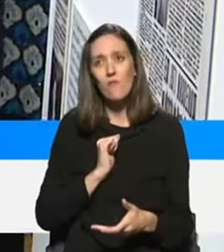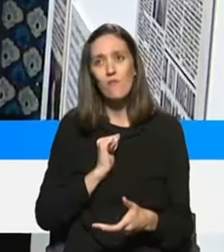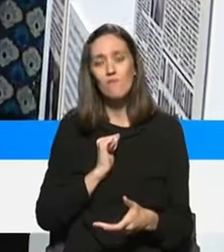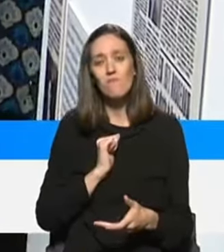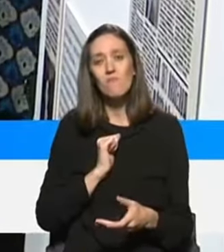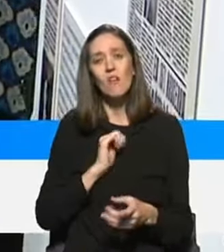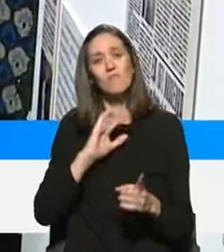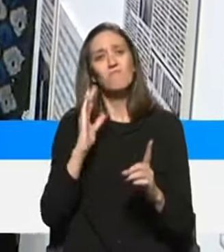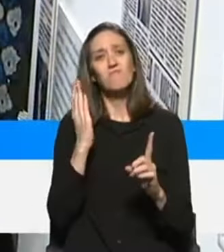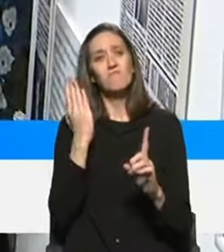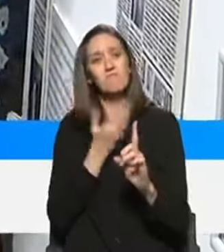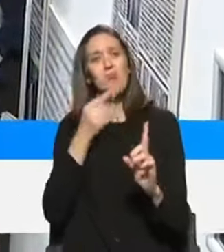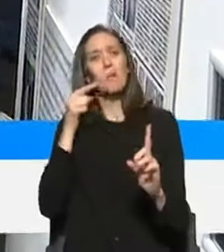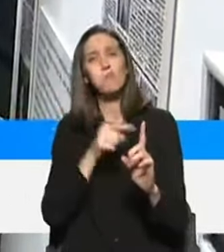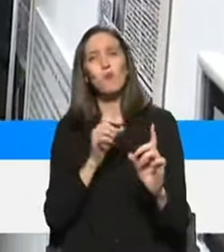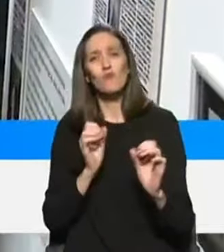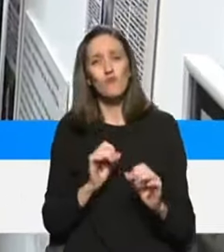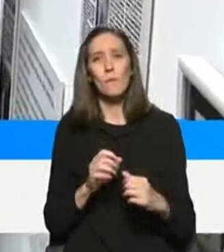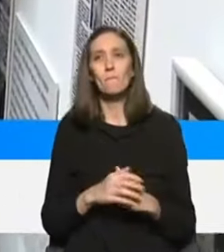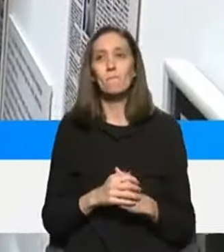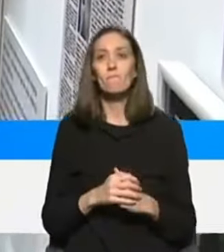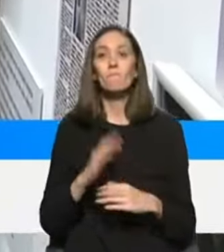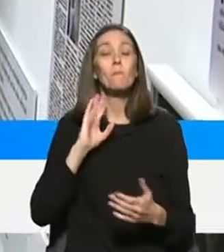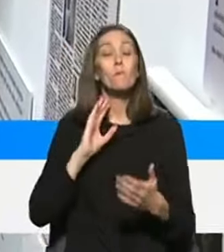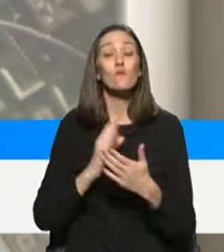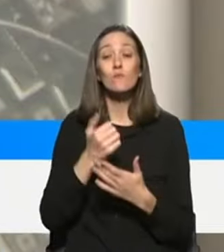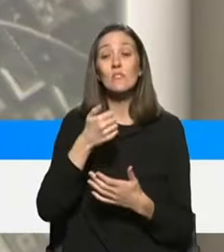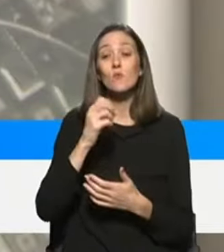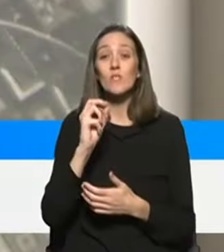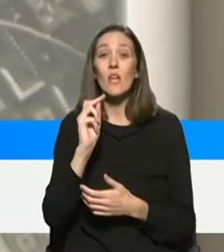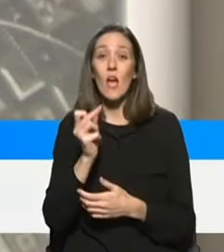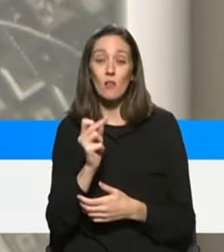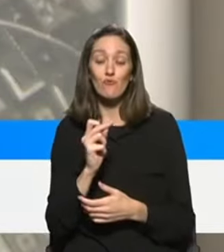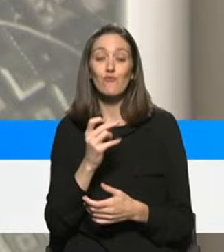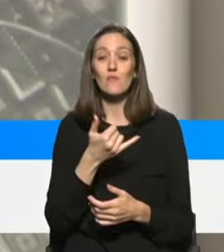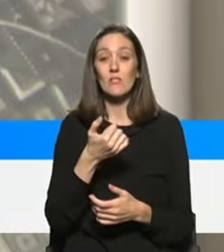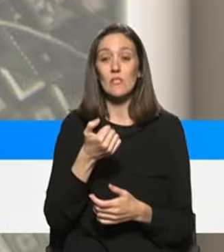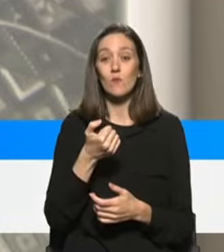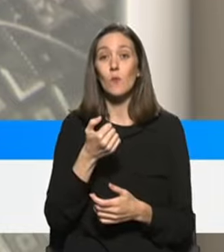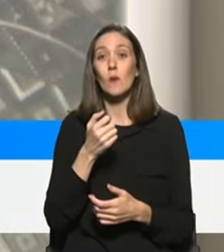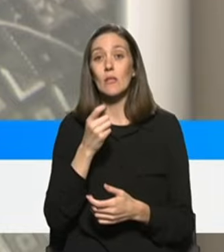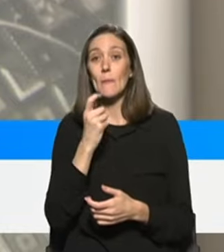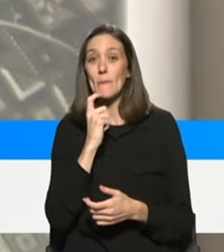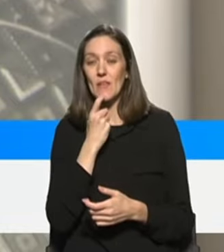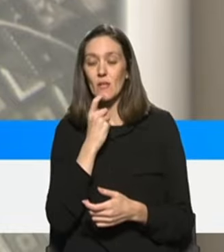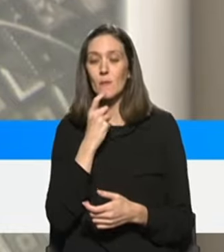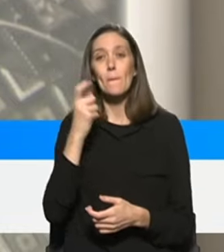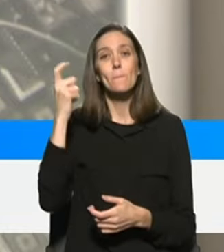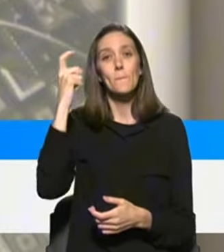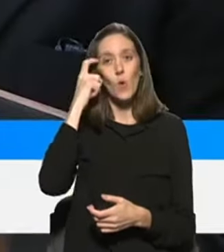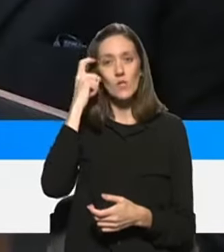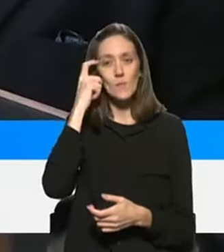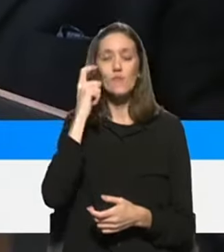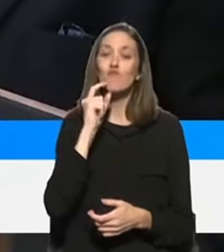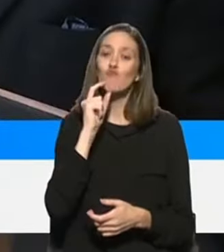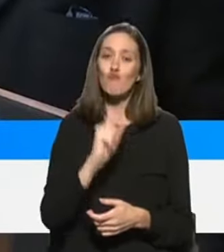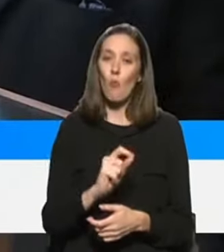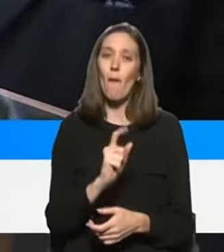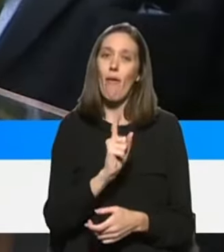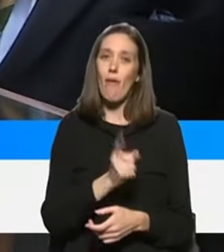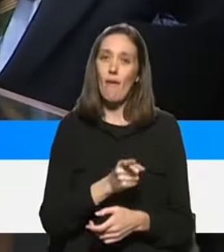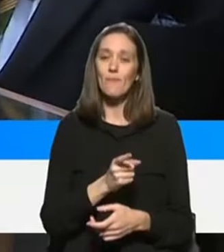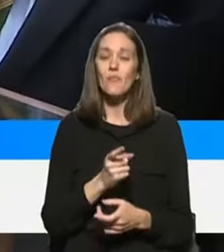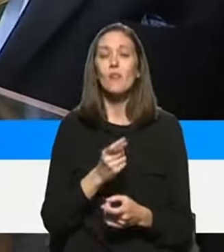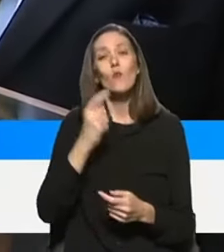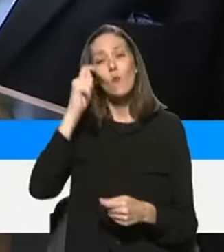condenem. Os últimos 50 anos do 25 de Abril, Mota Amaral. Assim se chama a exposição, uma